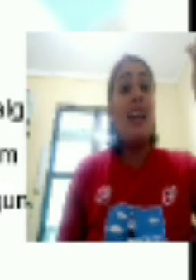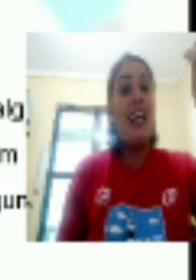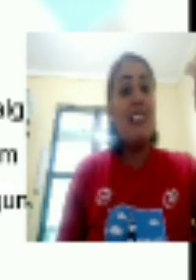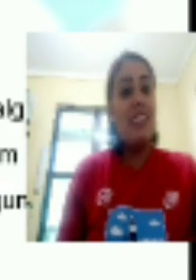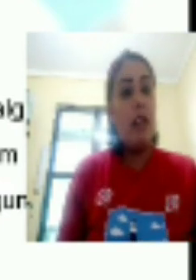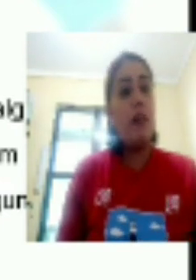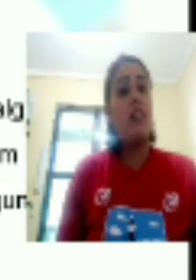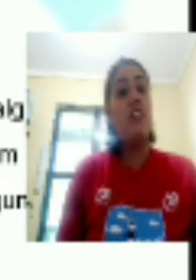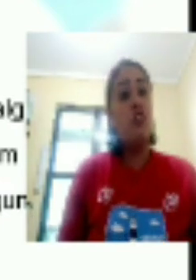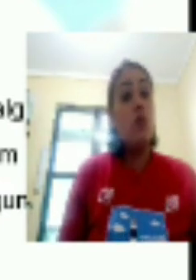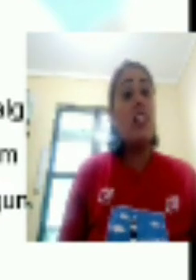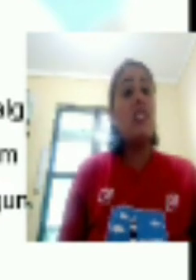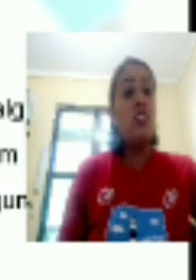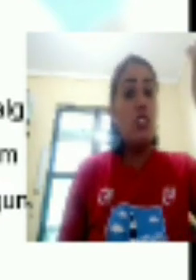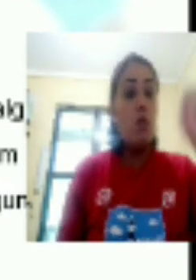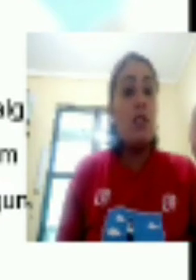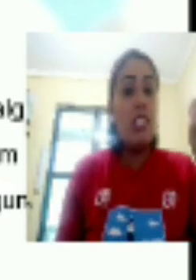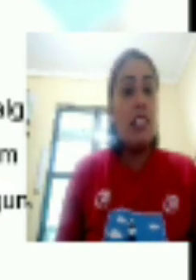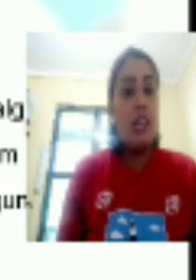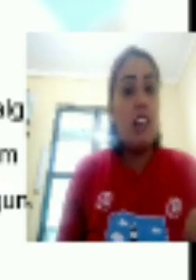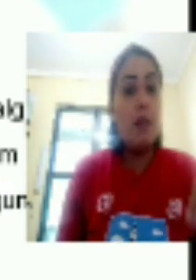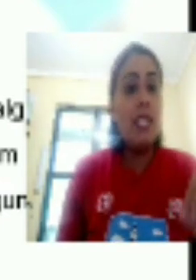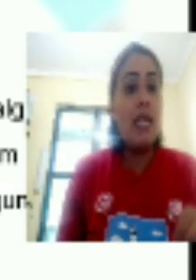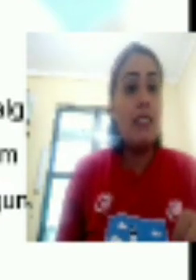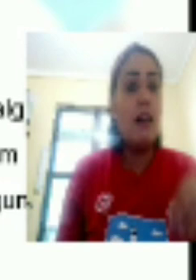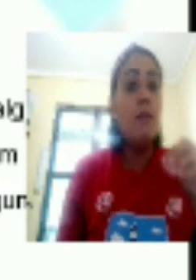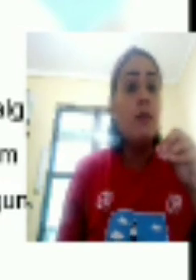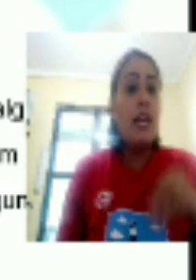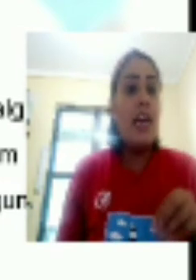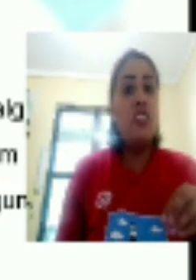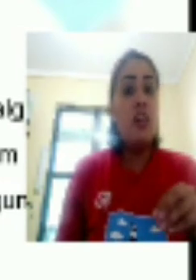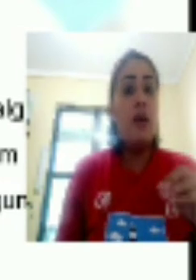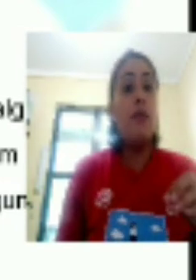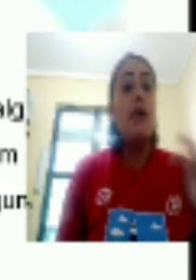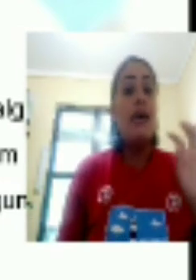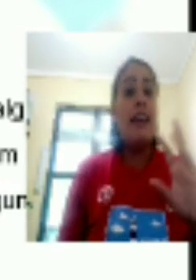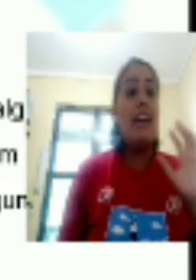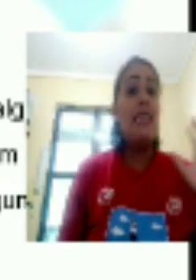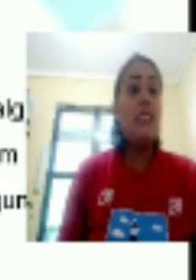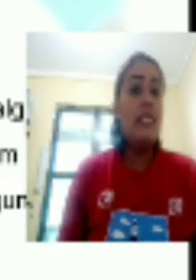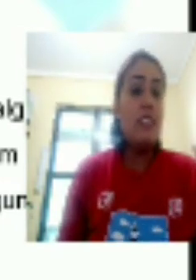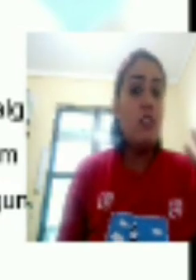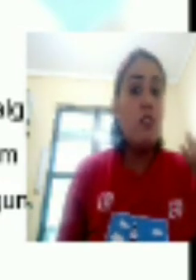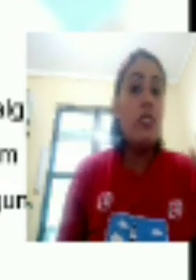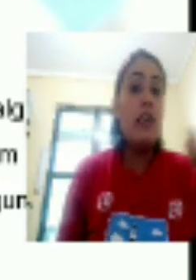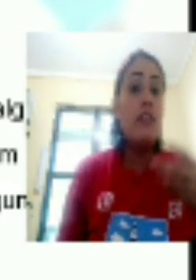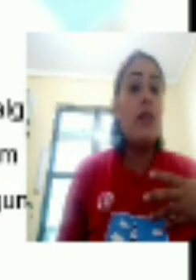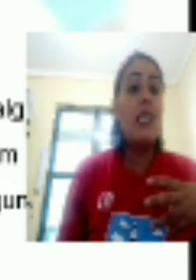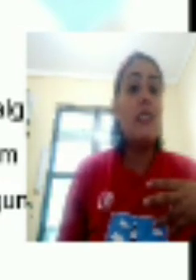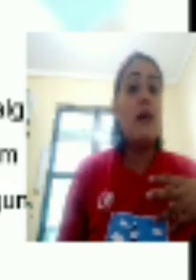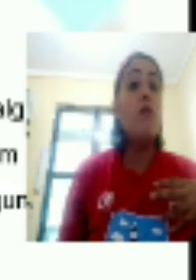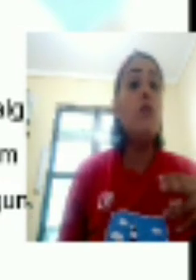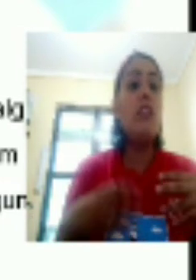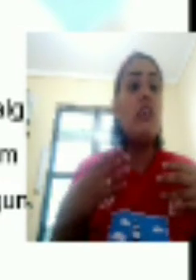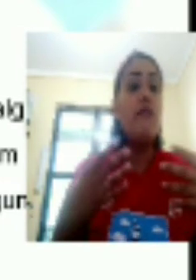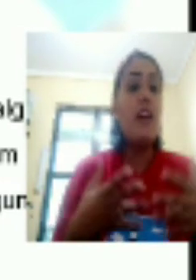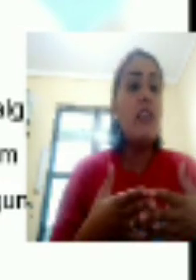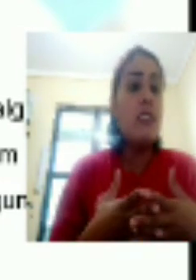doenças endêmicas, as doenças de uma determinada região. Essas ações, ela tinha um